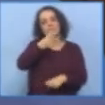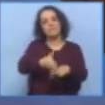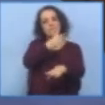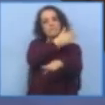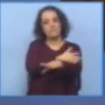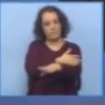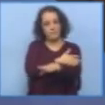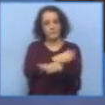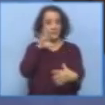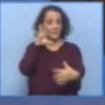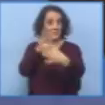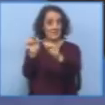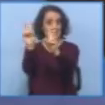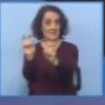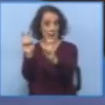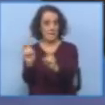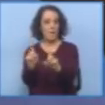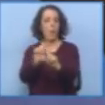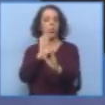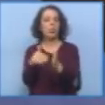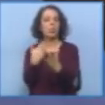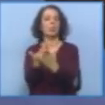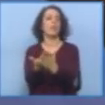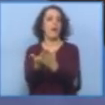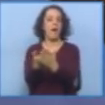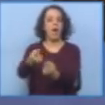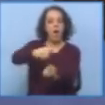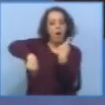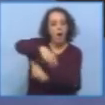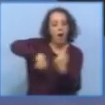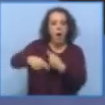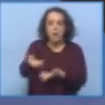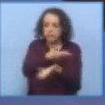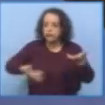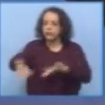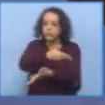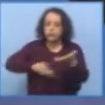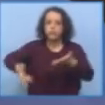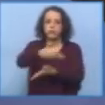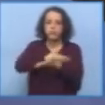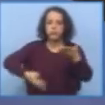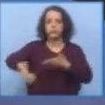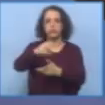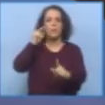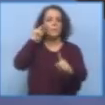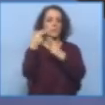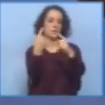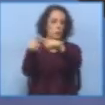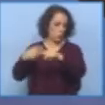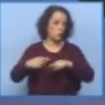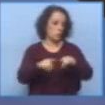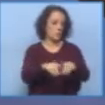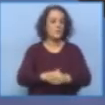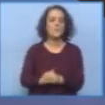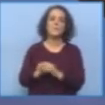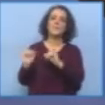às jornadas que depois nós multiplicávamos e trabalhávamos tematicamente em dimensões diferentes. Elisete, a